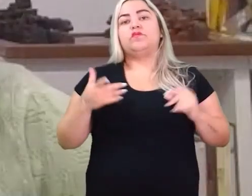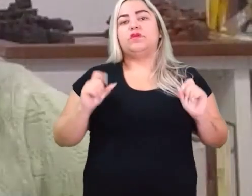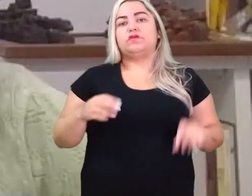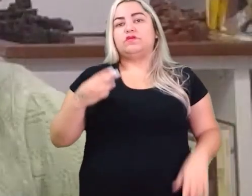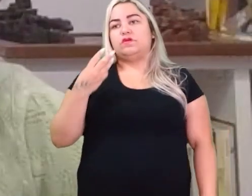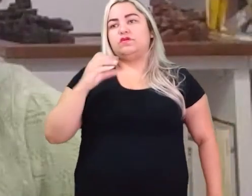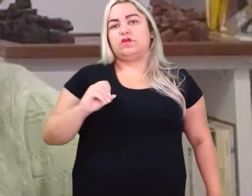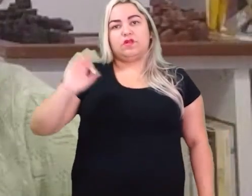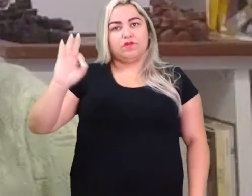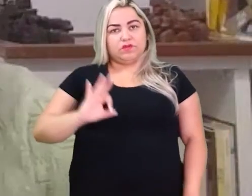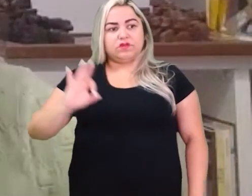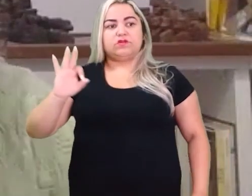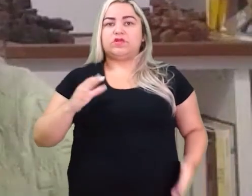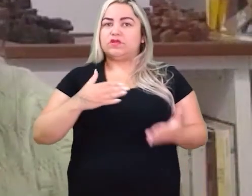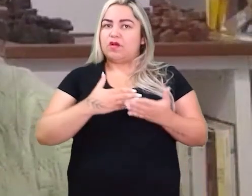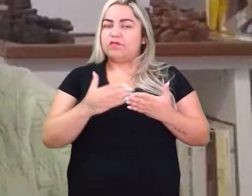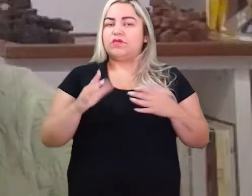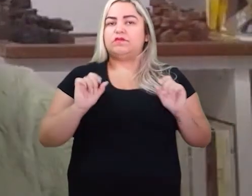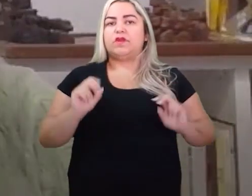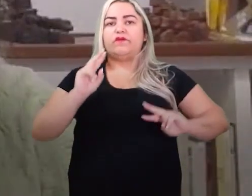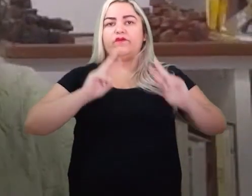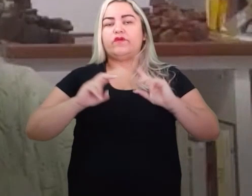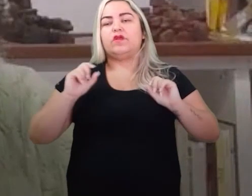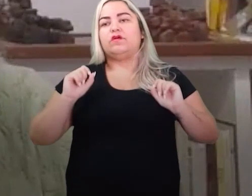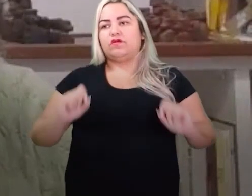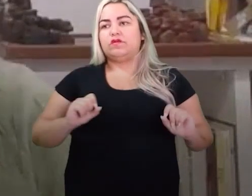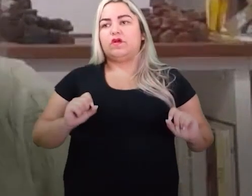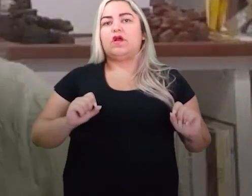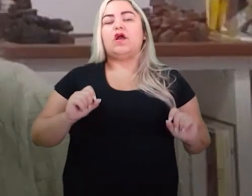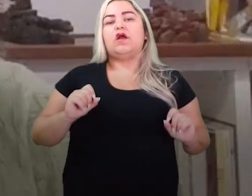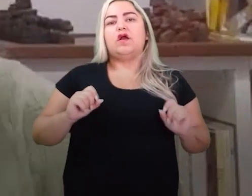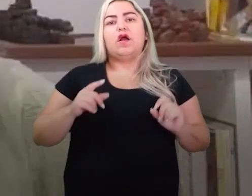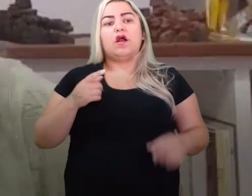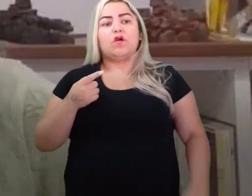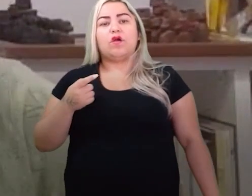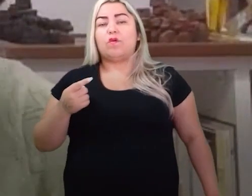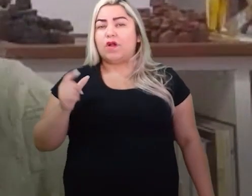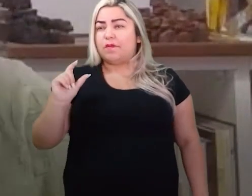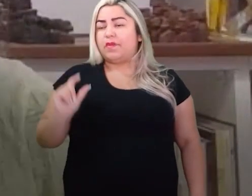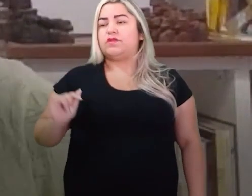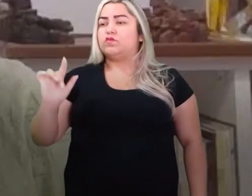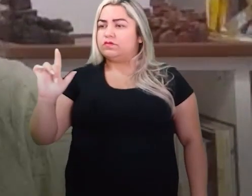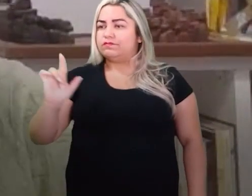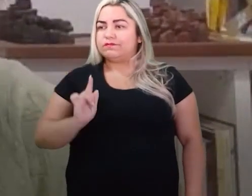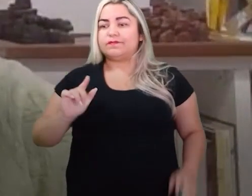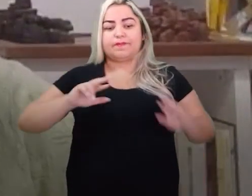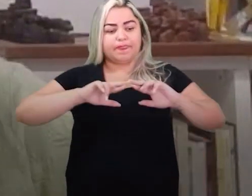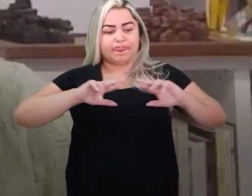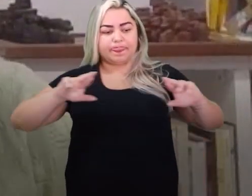Os concursos, esse 30% que inicialmente a gente vê enquanto algo que é pequeno, mas